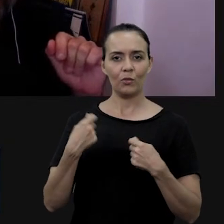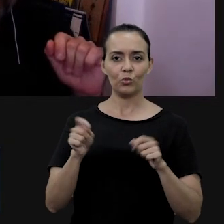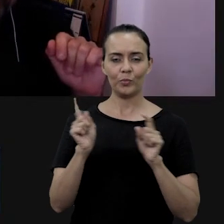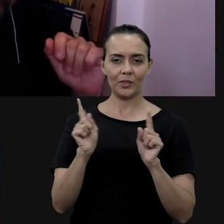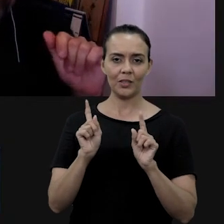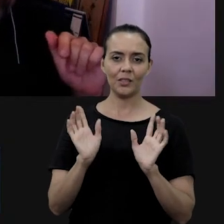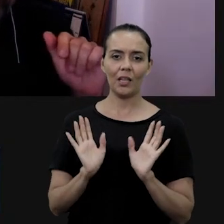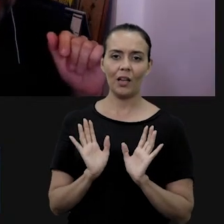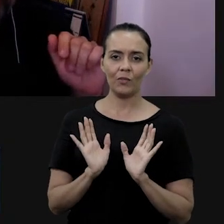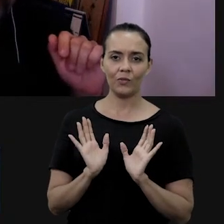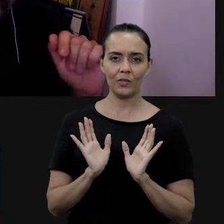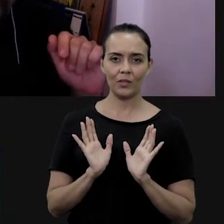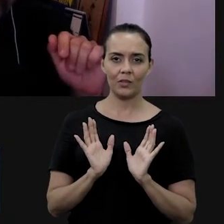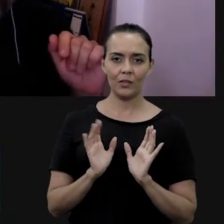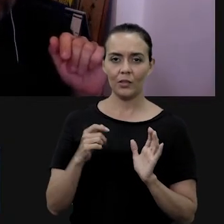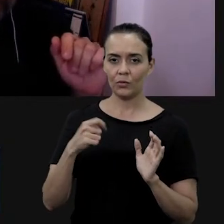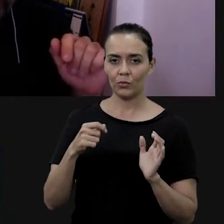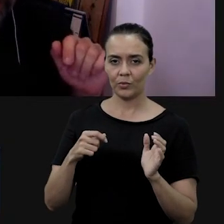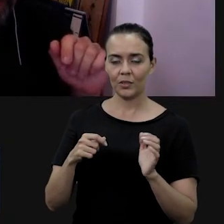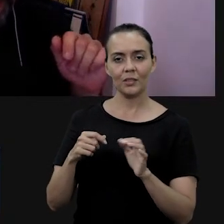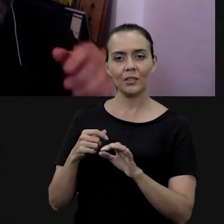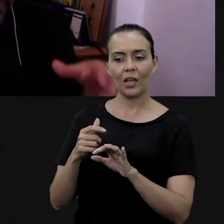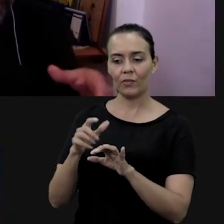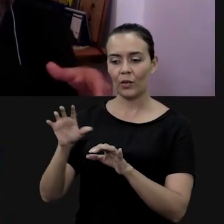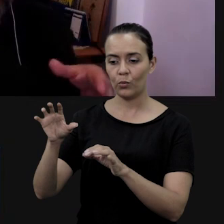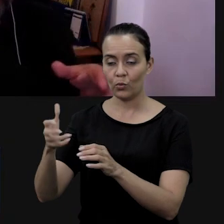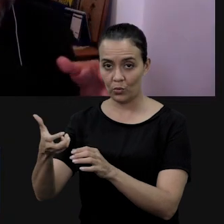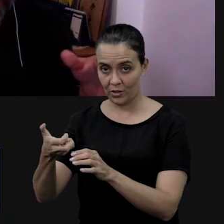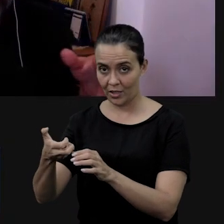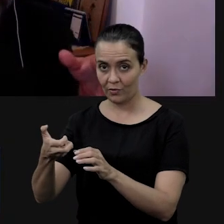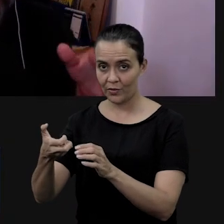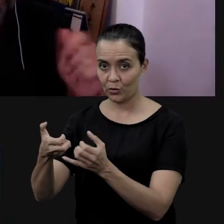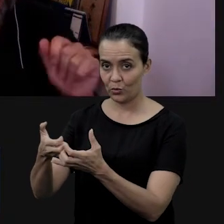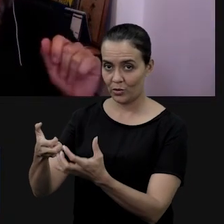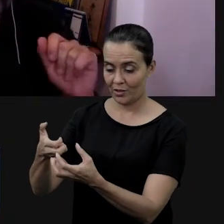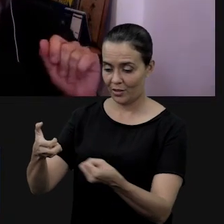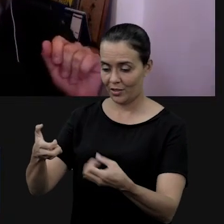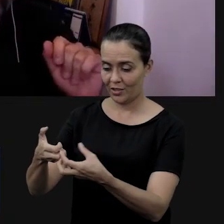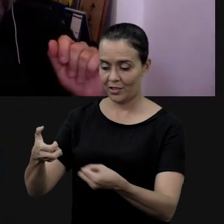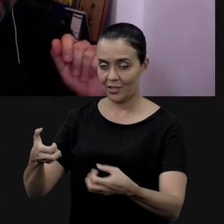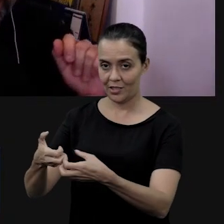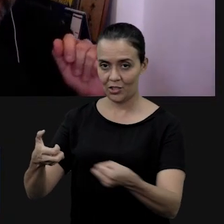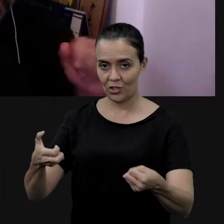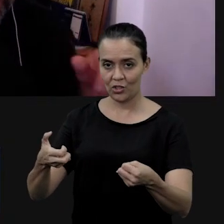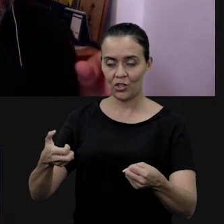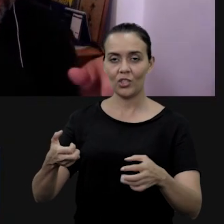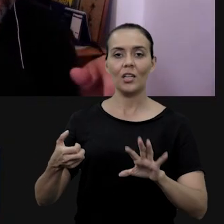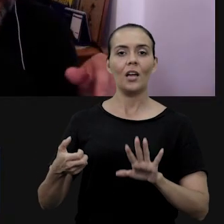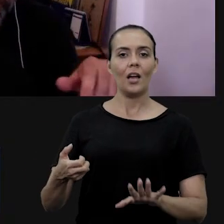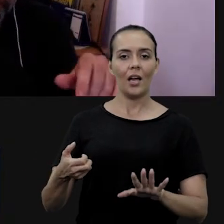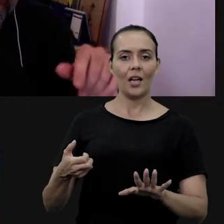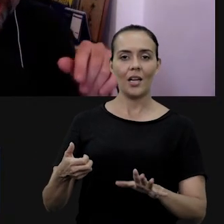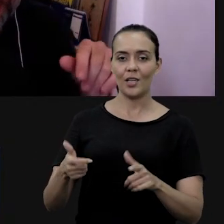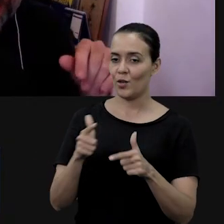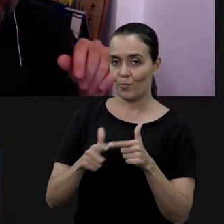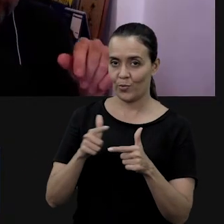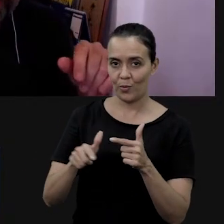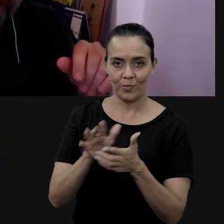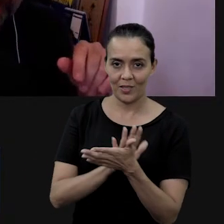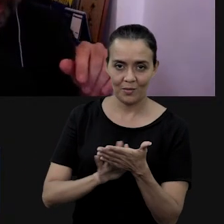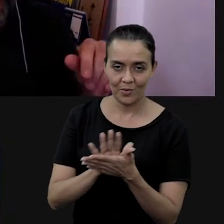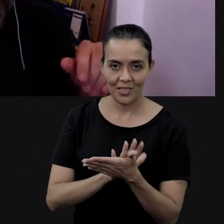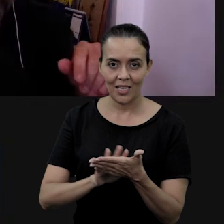precisava, poderia usar sem a alimentação do Phantom, ali do gravador, que ele fornece energia para o microfone. E com isso não